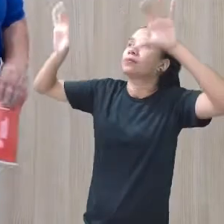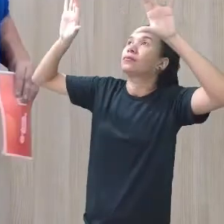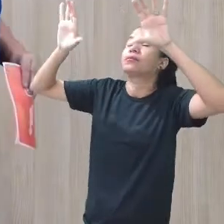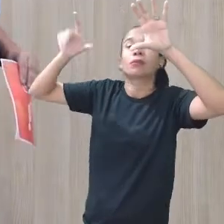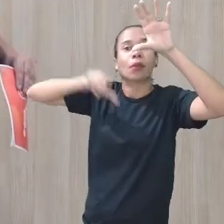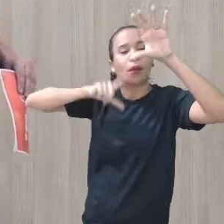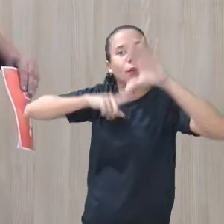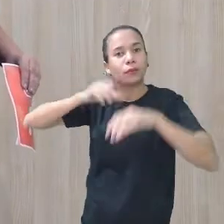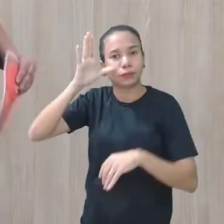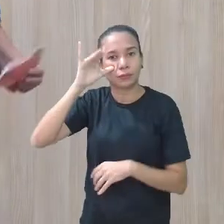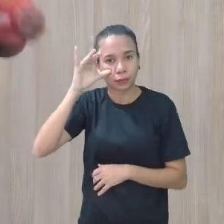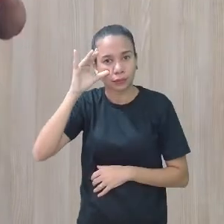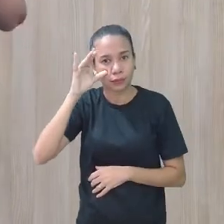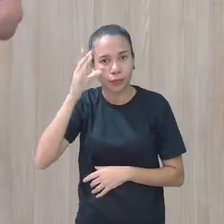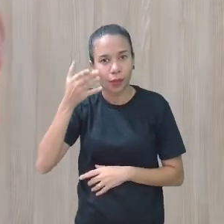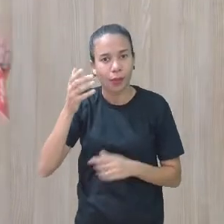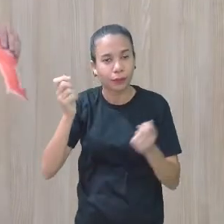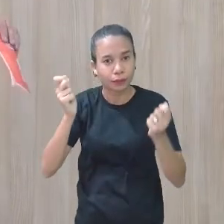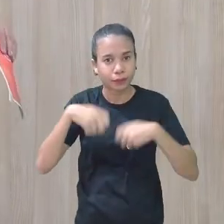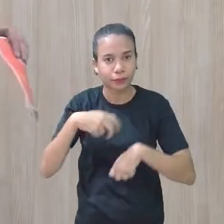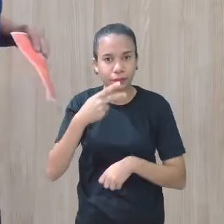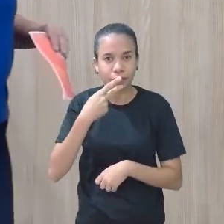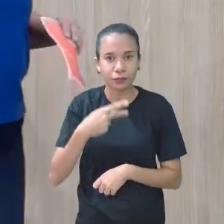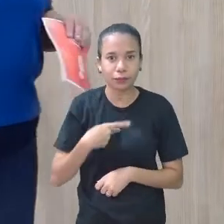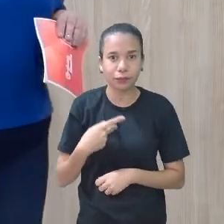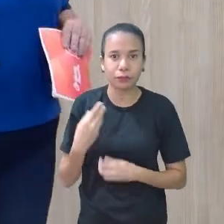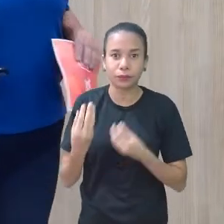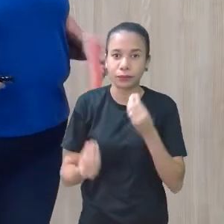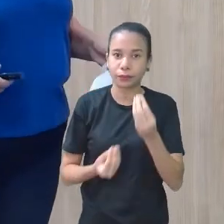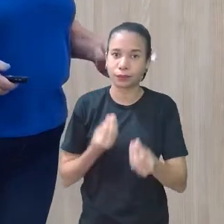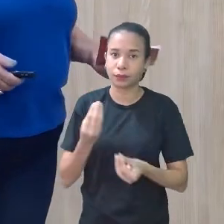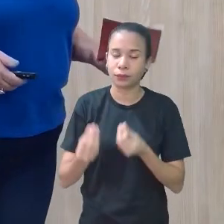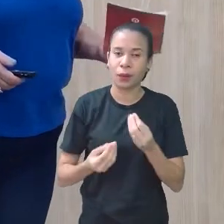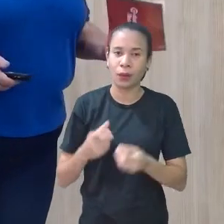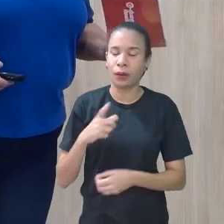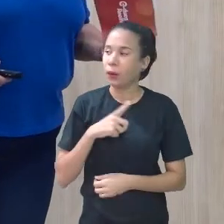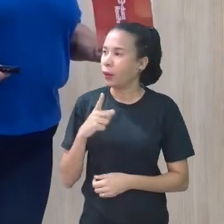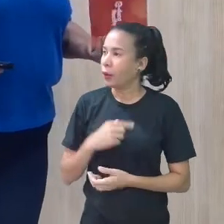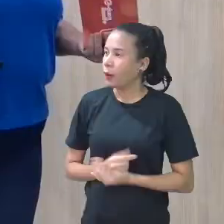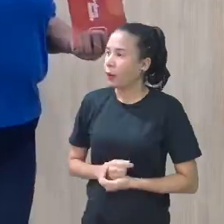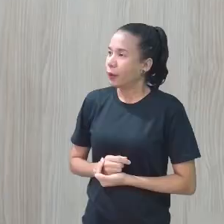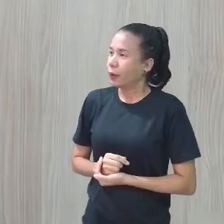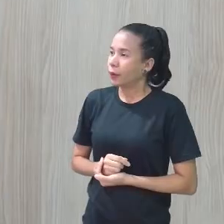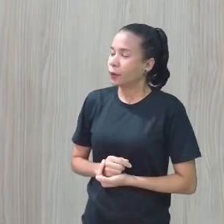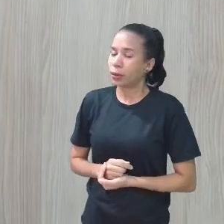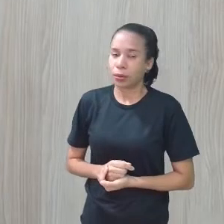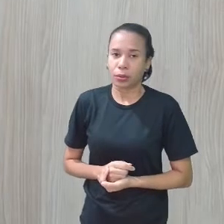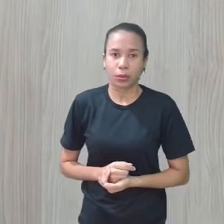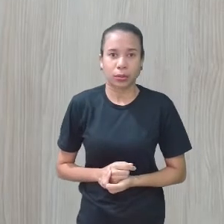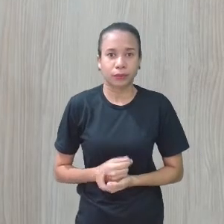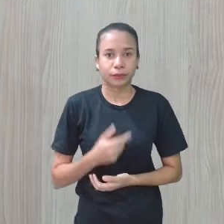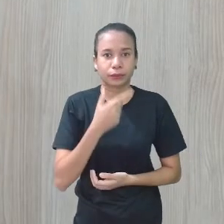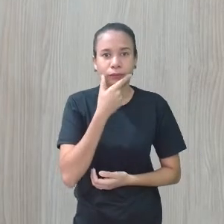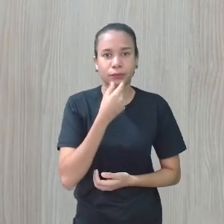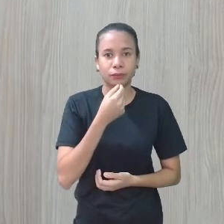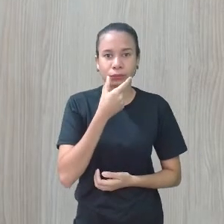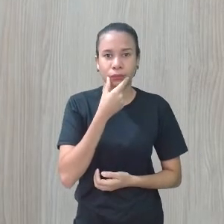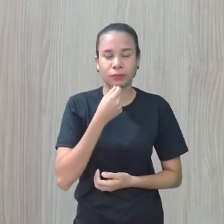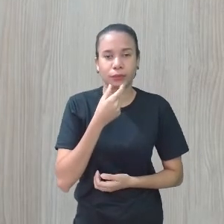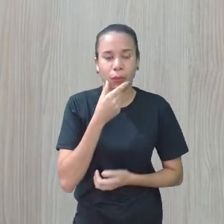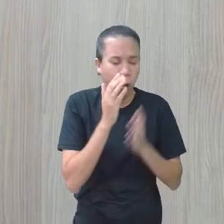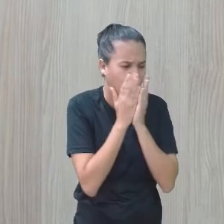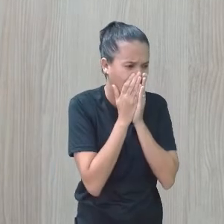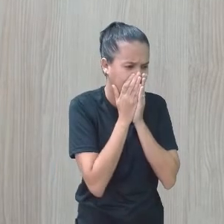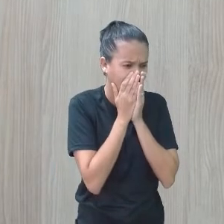curiosidade em relação ao céu. O que é que você pode nos falar a respeito disso, né? Olha, e o homem, essa curiosidade do